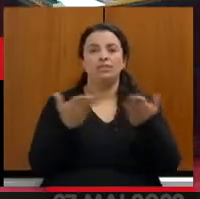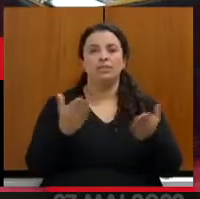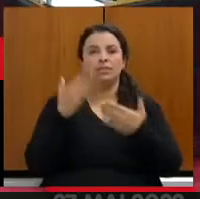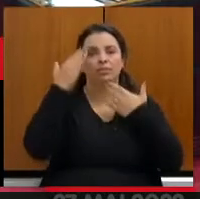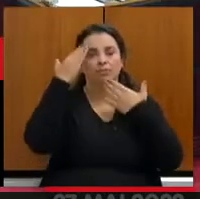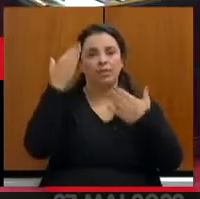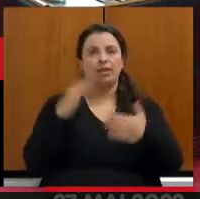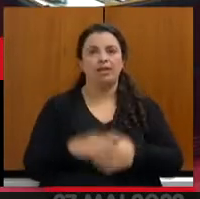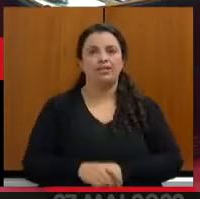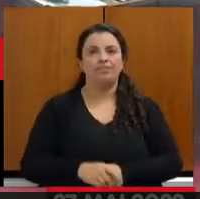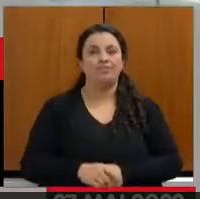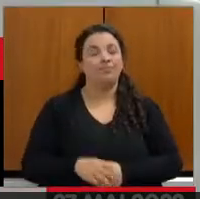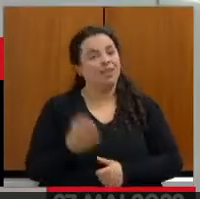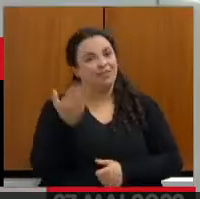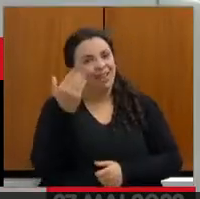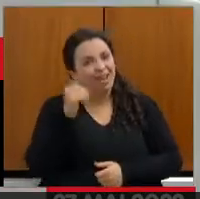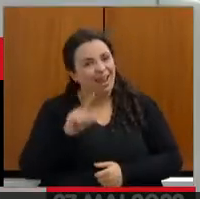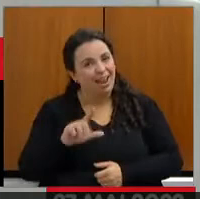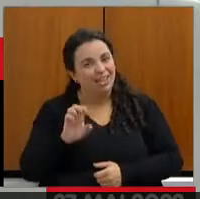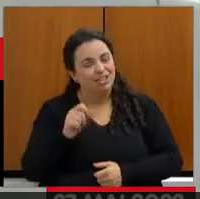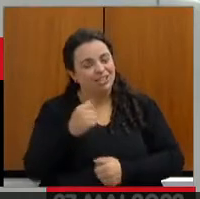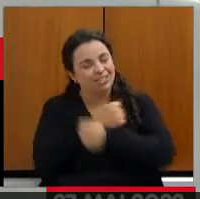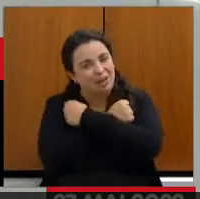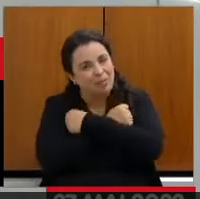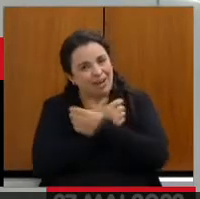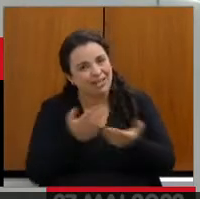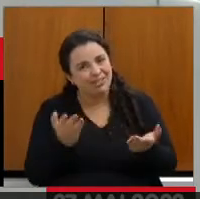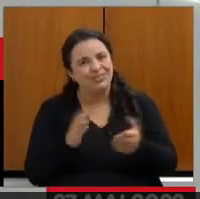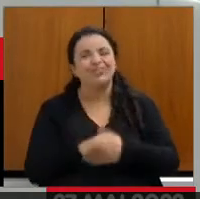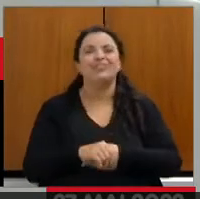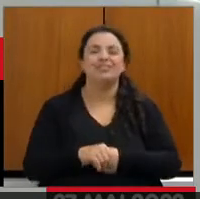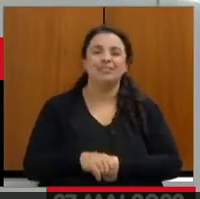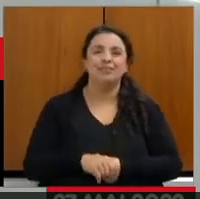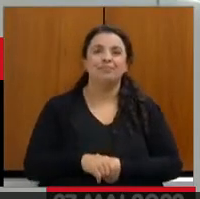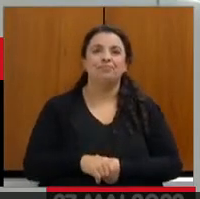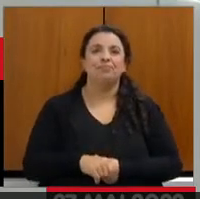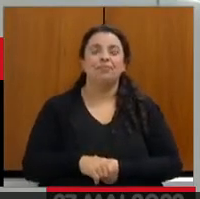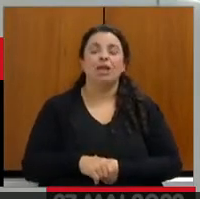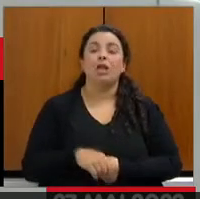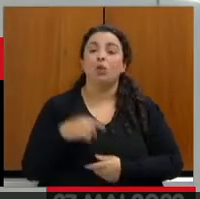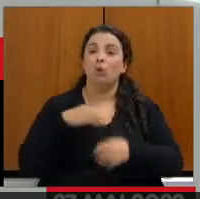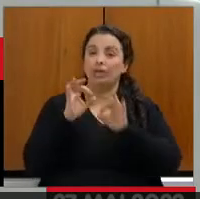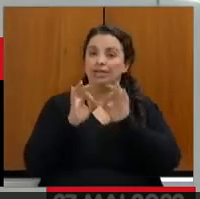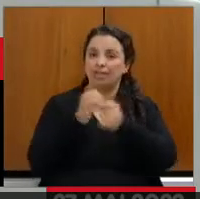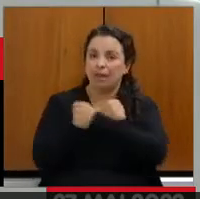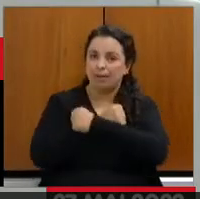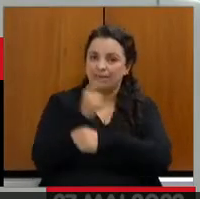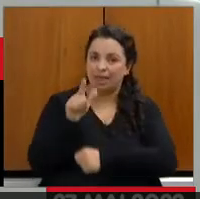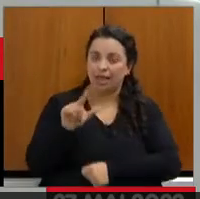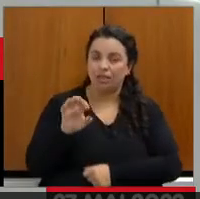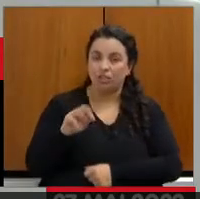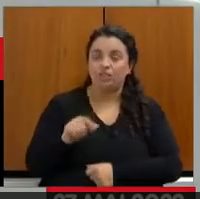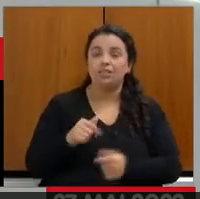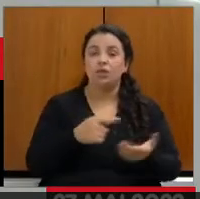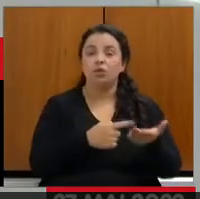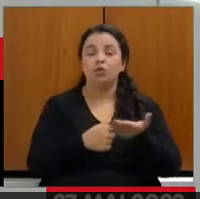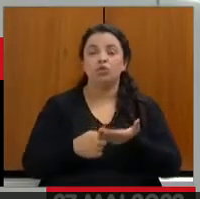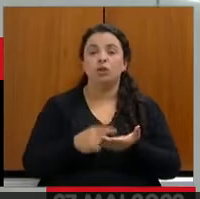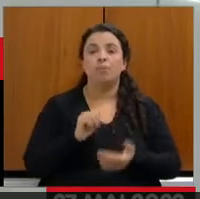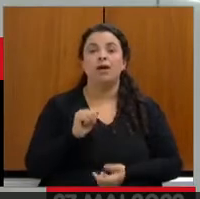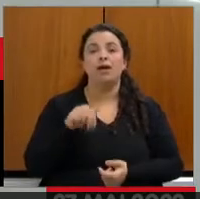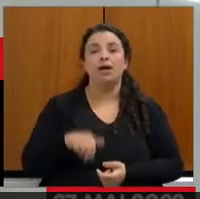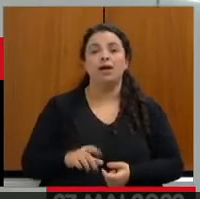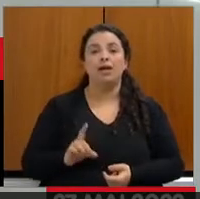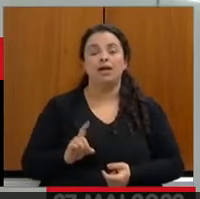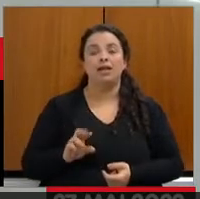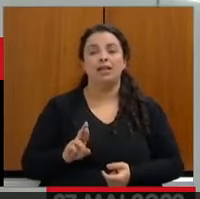a brincar Letícia não suplementar quantos anos organizando para complementar a Letícia eu quero convidar aqui a Andreia